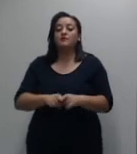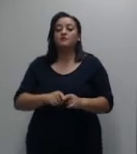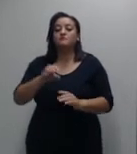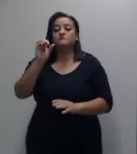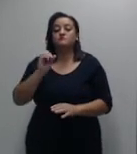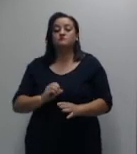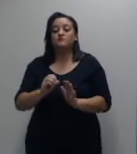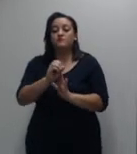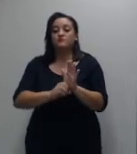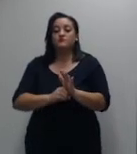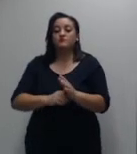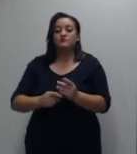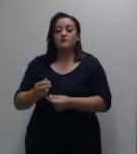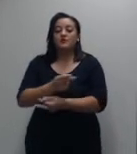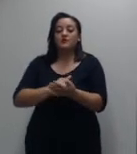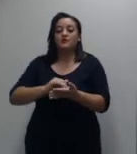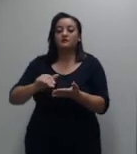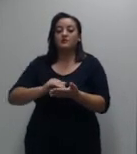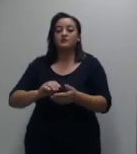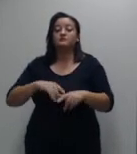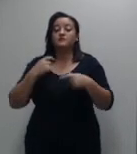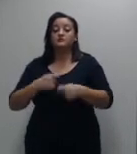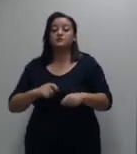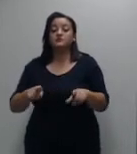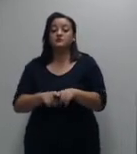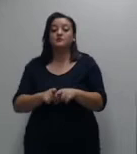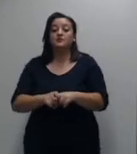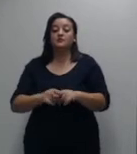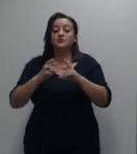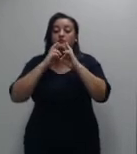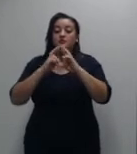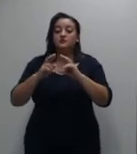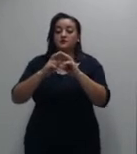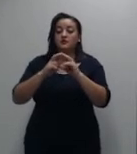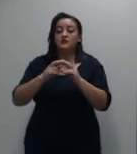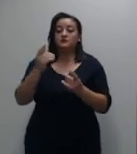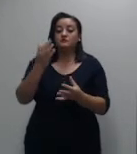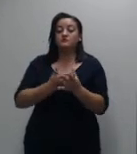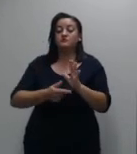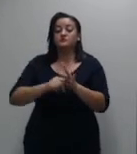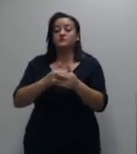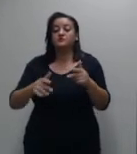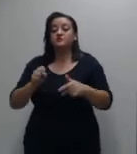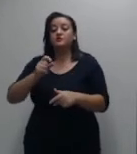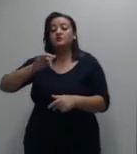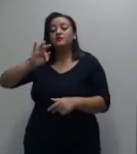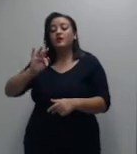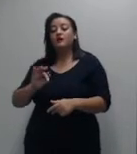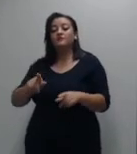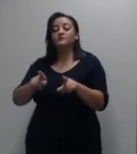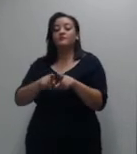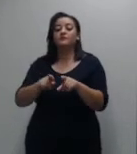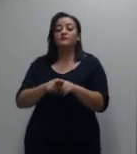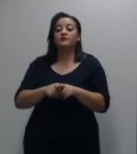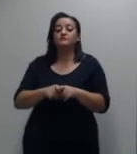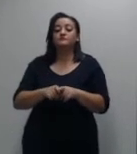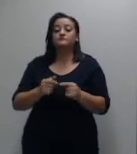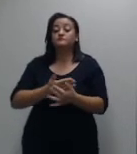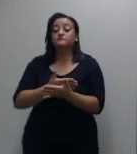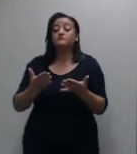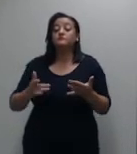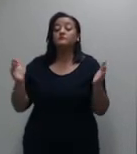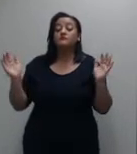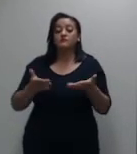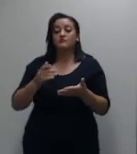Público do Estado indicando a necessidade e respeito aos precedentes do supremo e para nossa atenção nesse aqui o Atari Agora